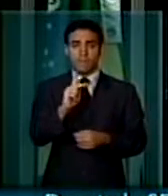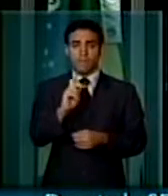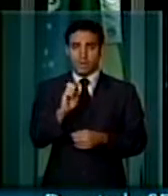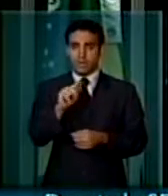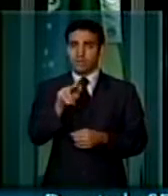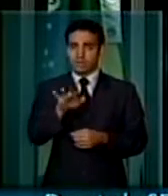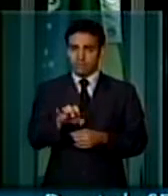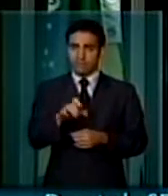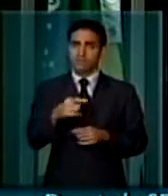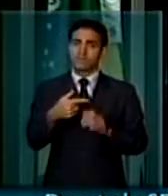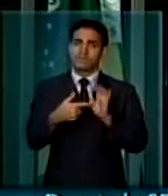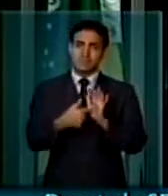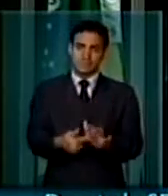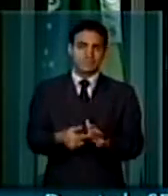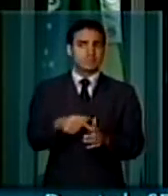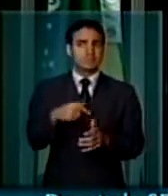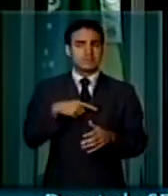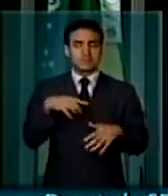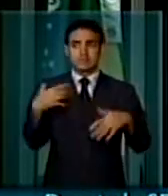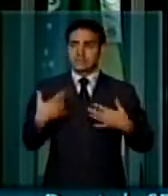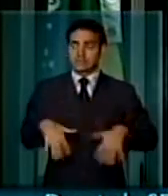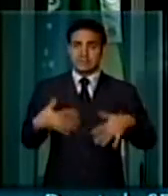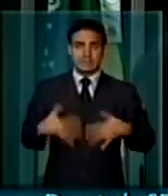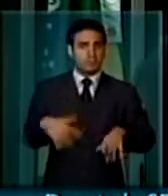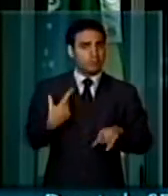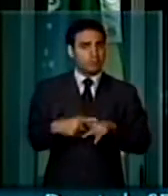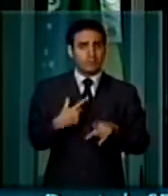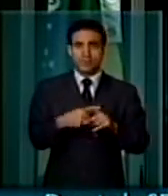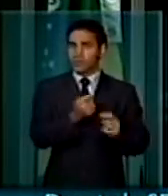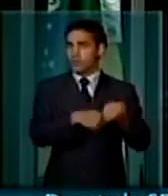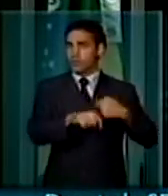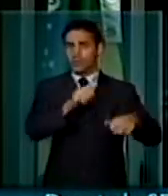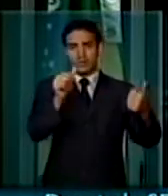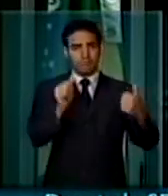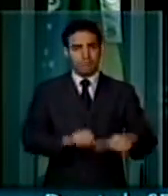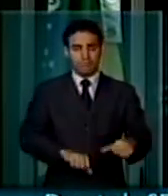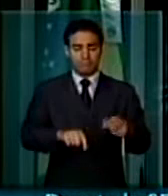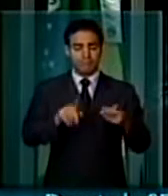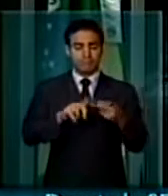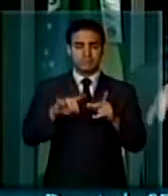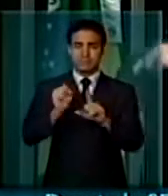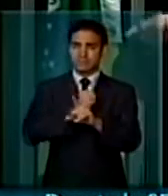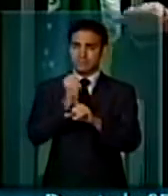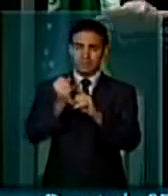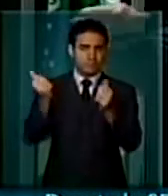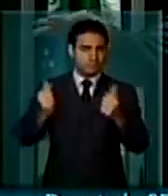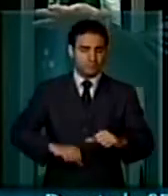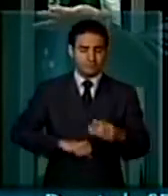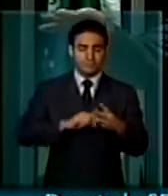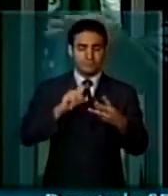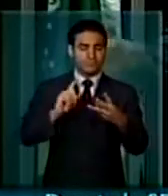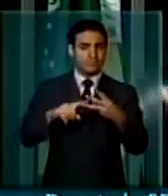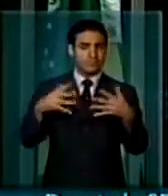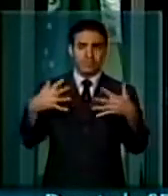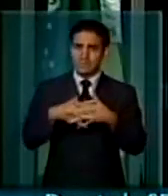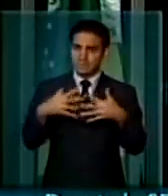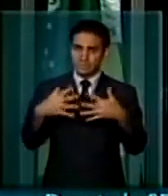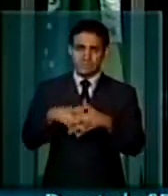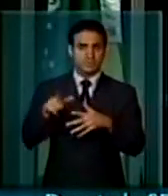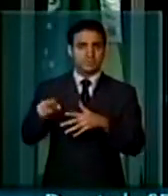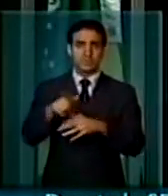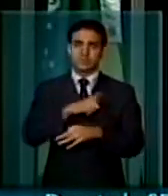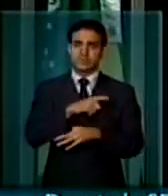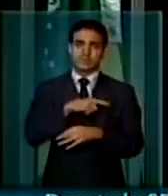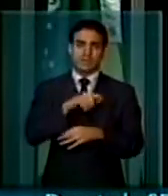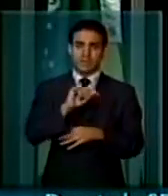praticamente numa espécie de desespero, pela situação econômica, pela situação social, pela situação de conflito que nós temos